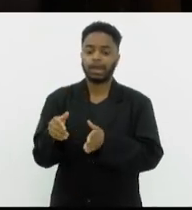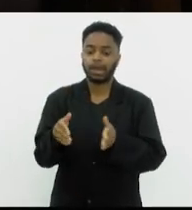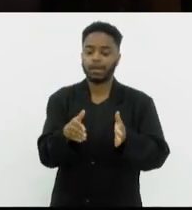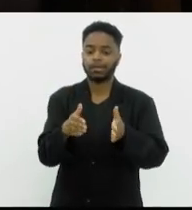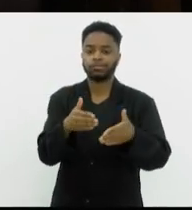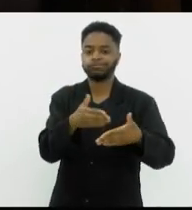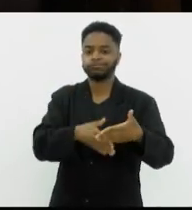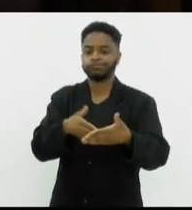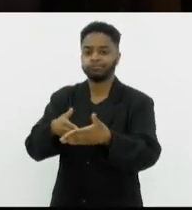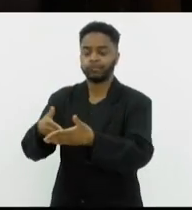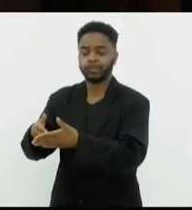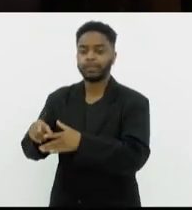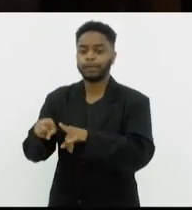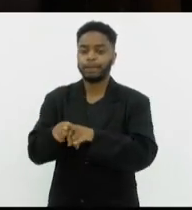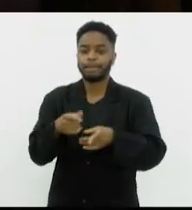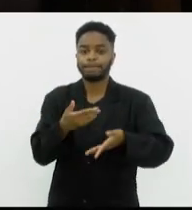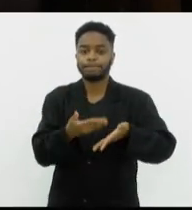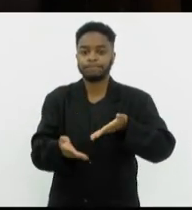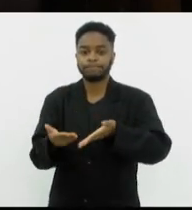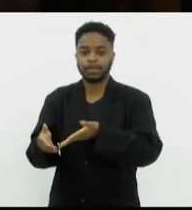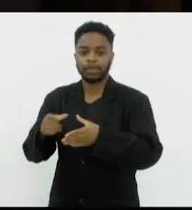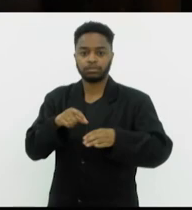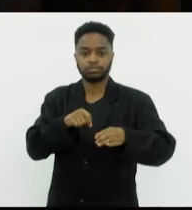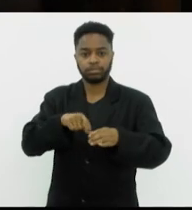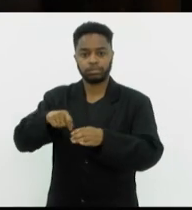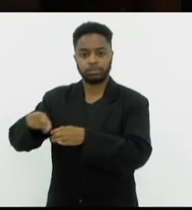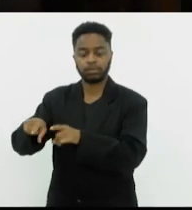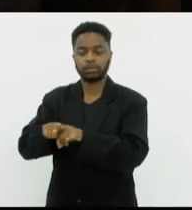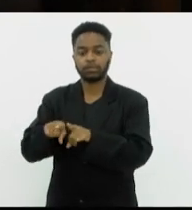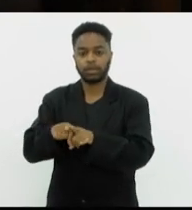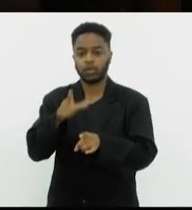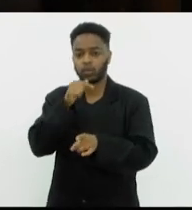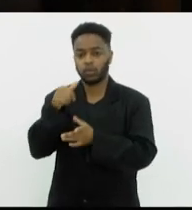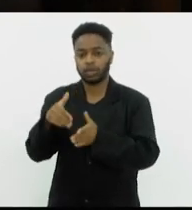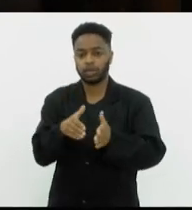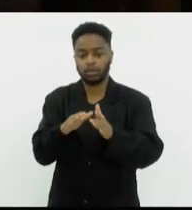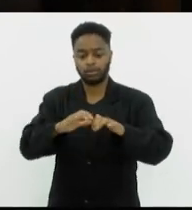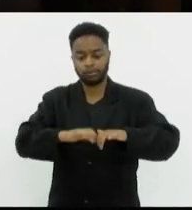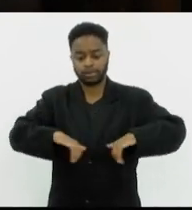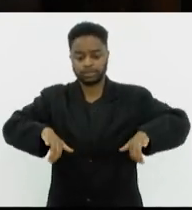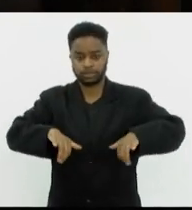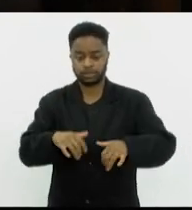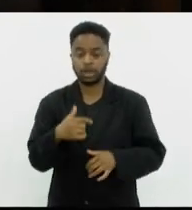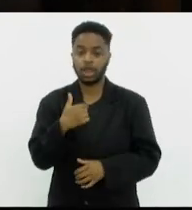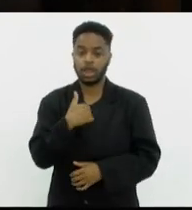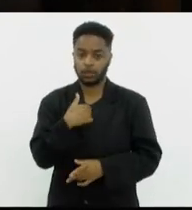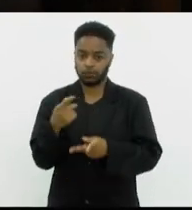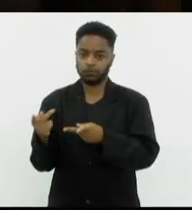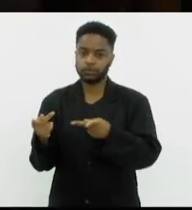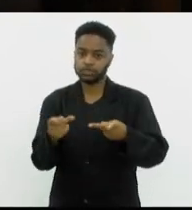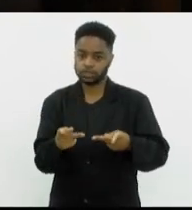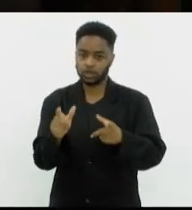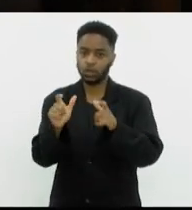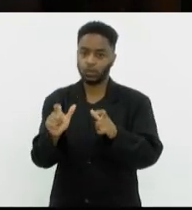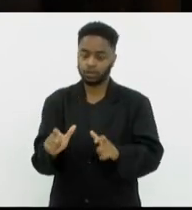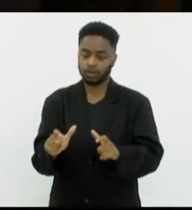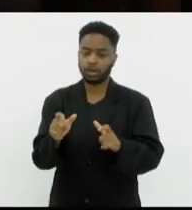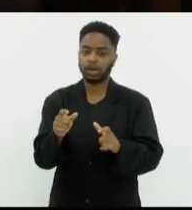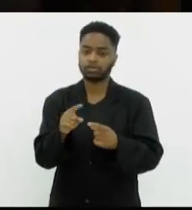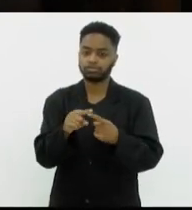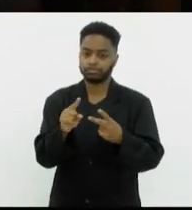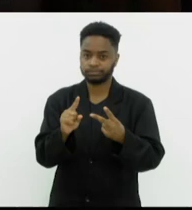de áreas de lavouras e drenagem dos rios. Presidente, eu tive lá fazendo a visita nos